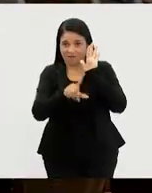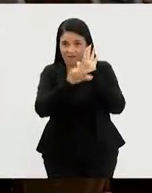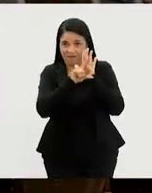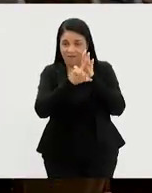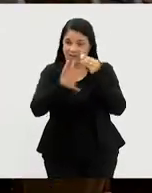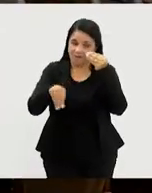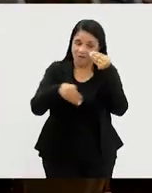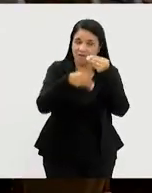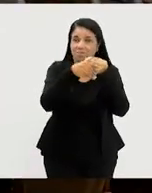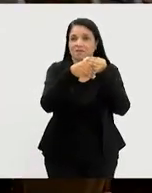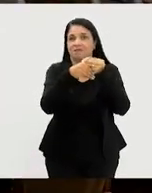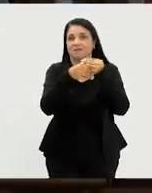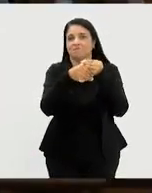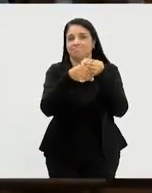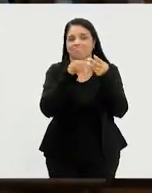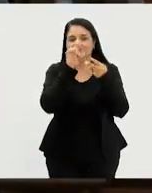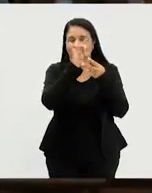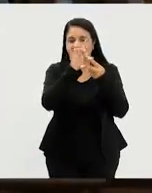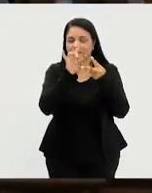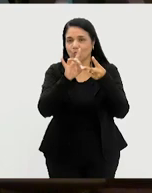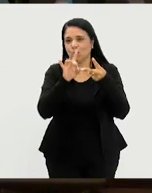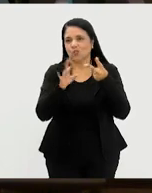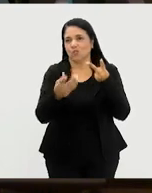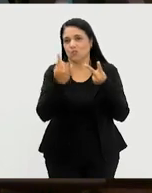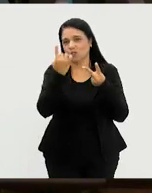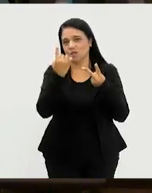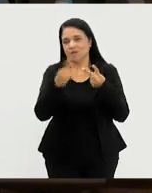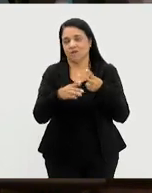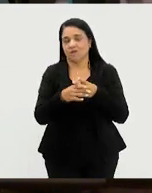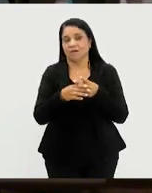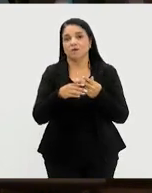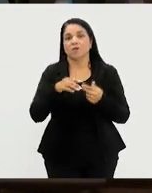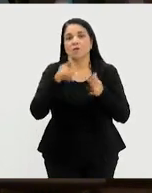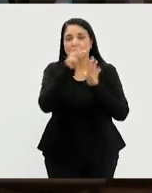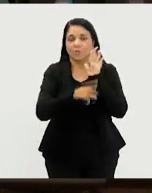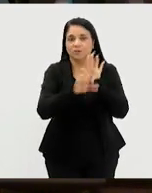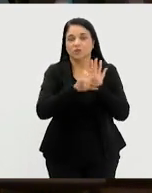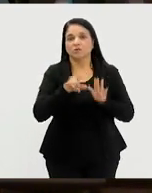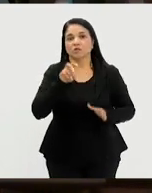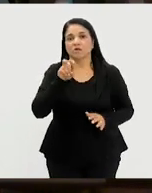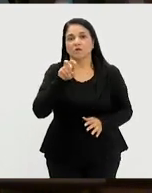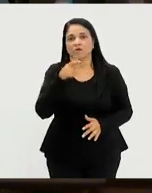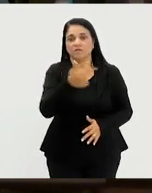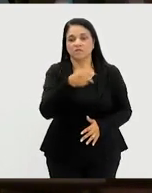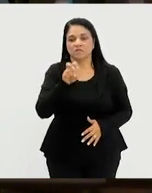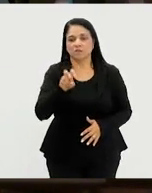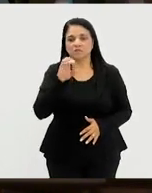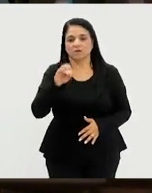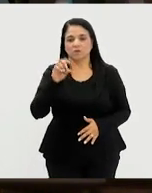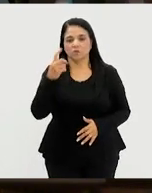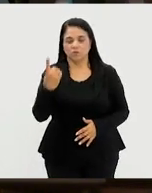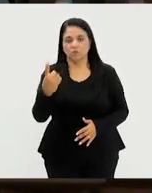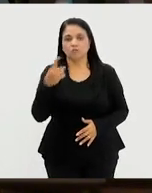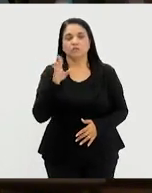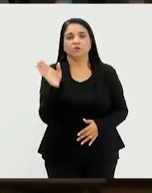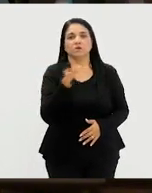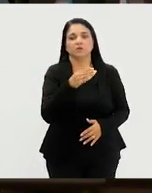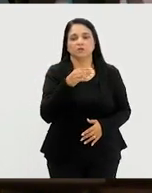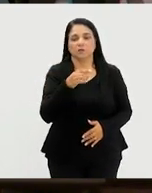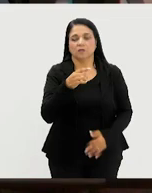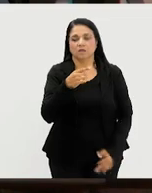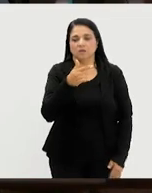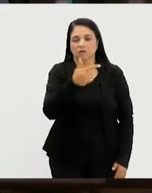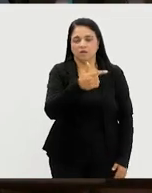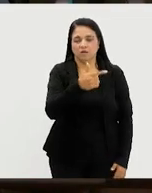ali emenda no projeto é 2501 de 23 e 2853 de 24